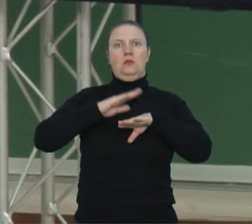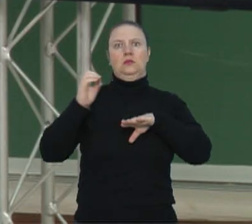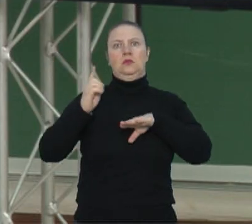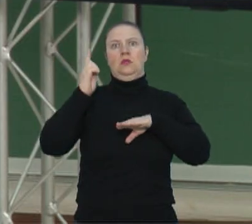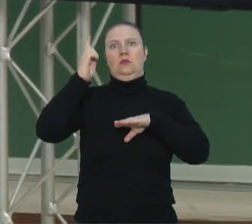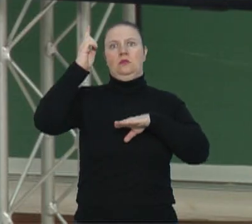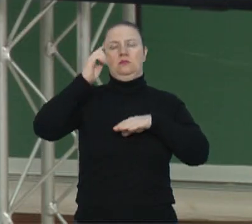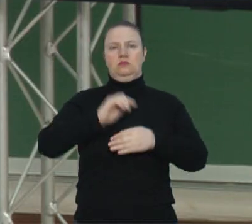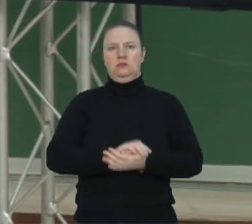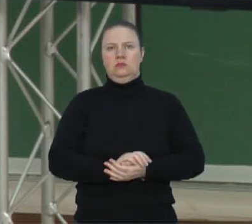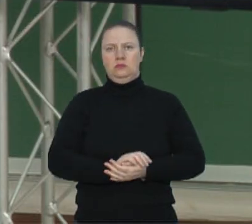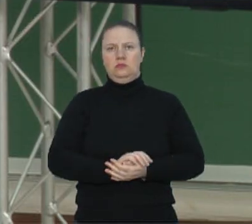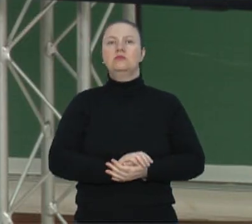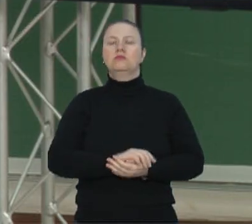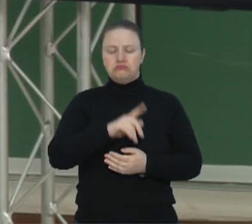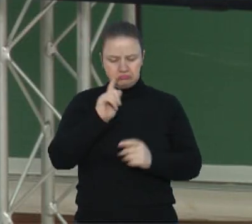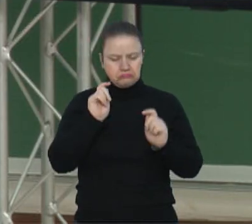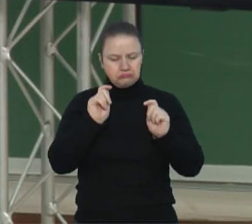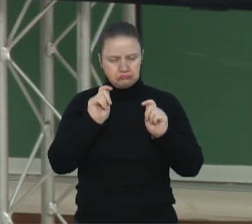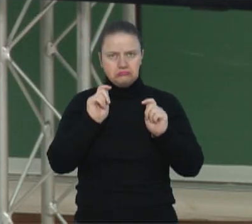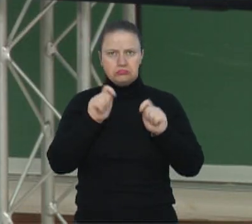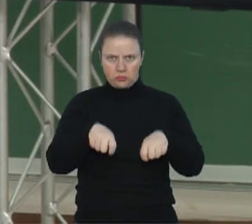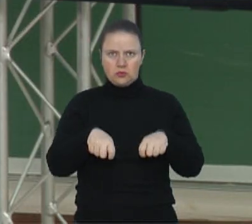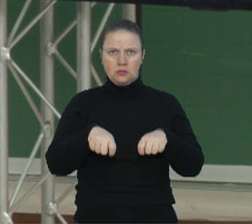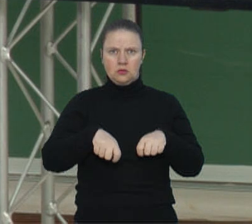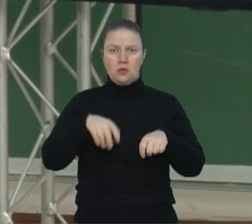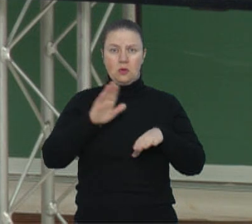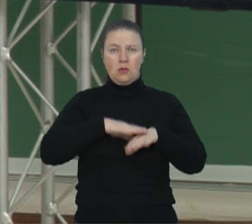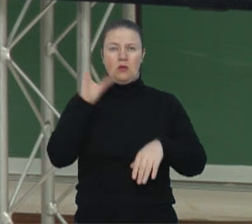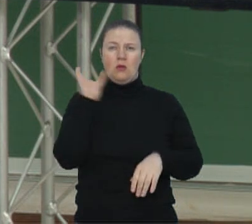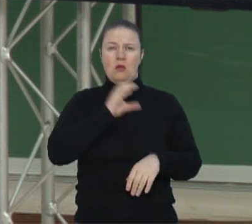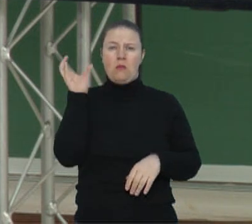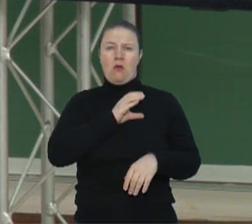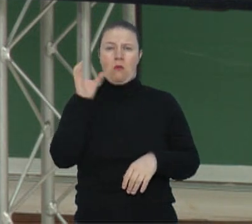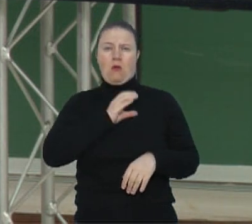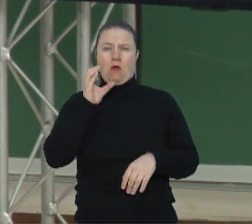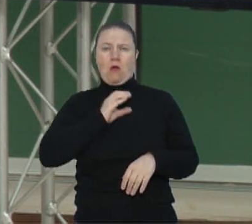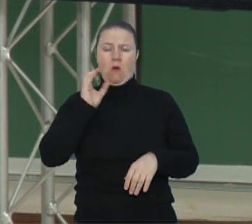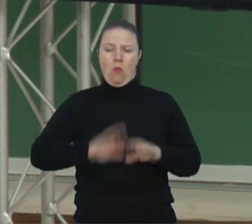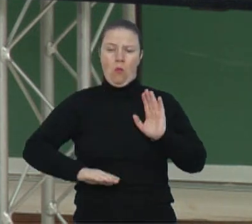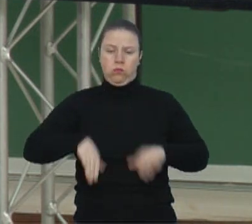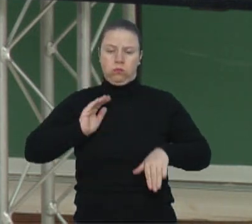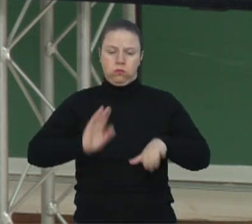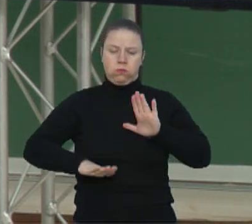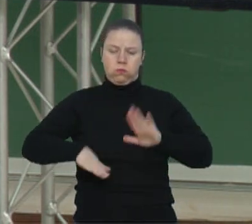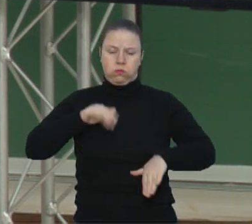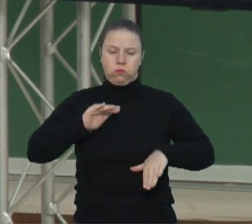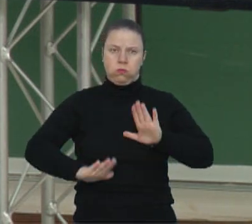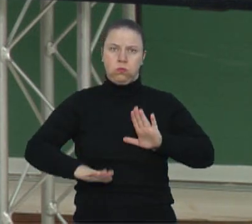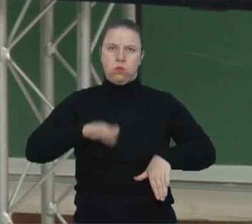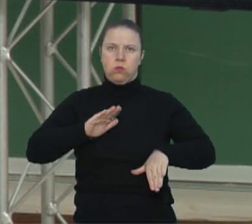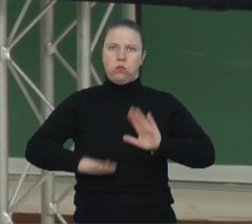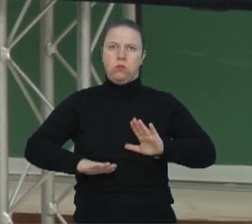frequência maior de onda, né, se ela for mais rápida, digamos, ela vai produzir um som mais agudo,